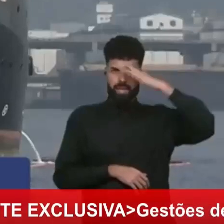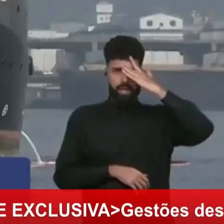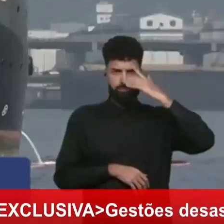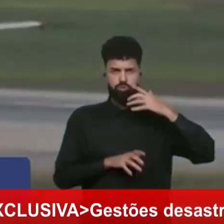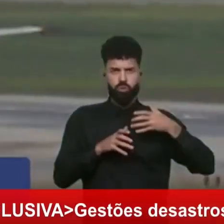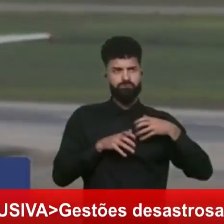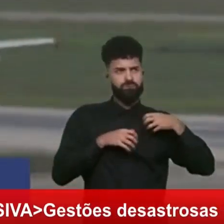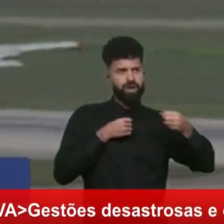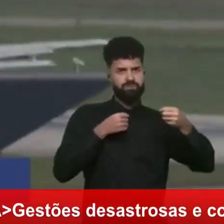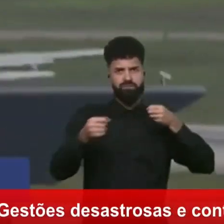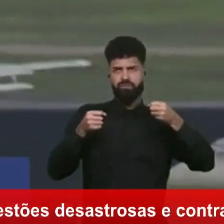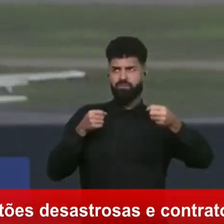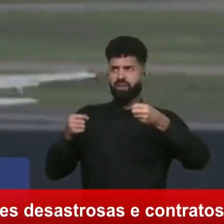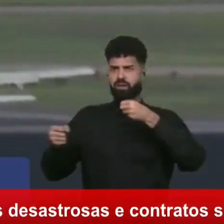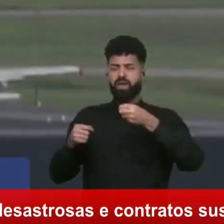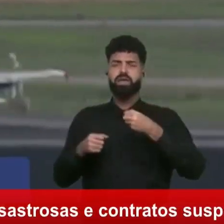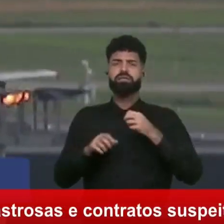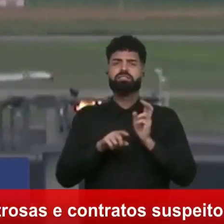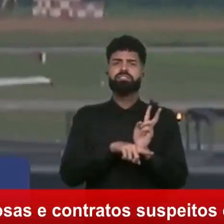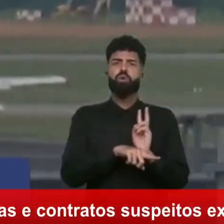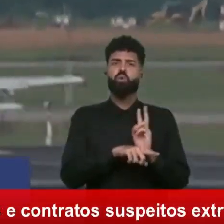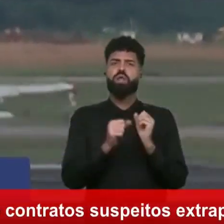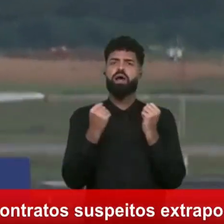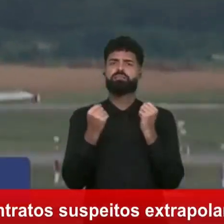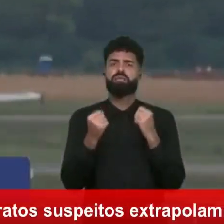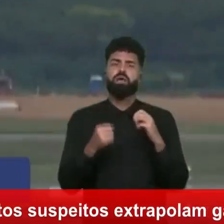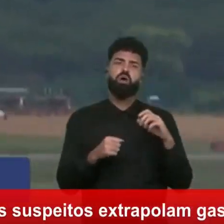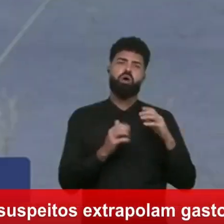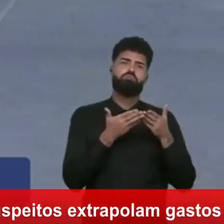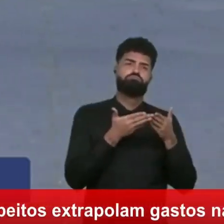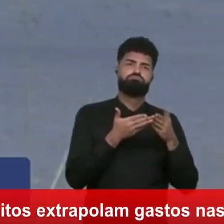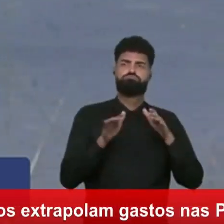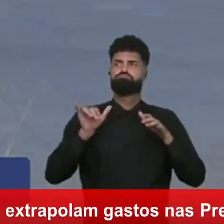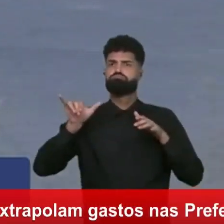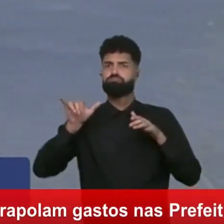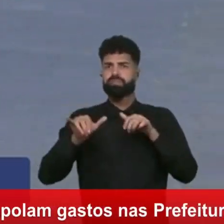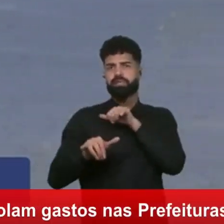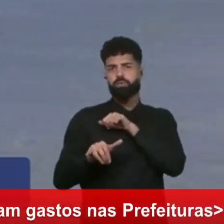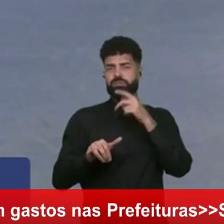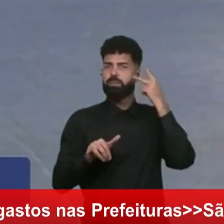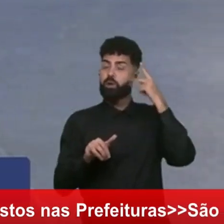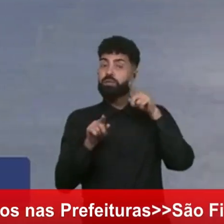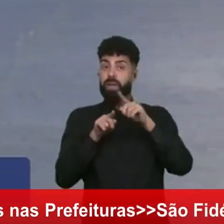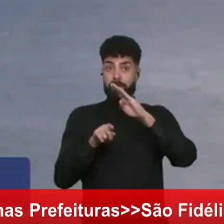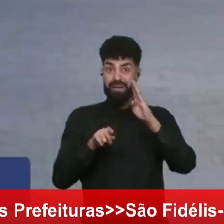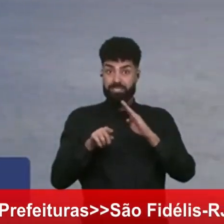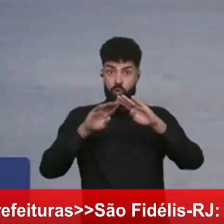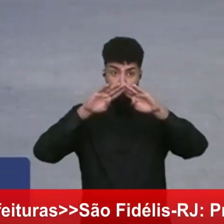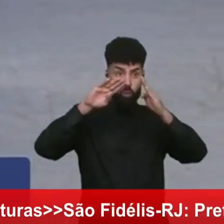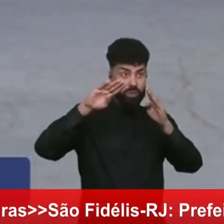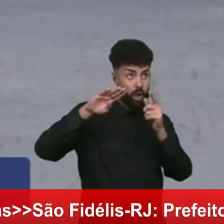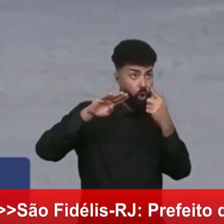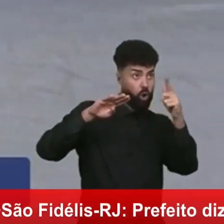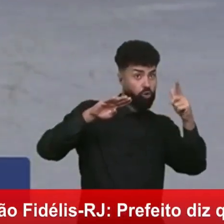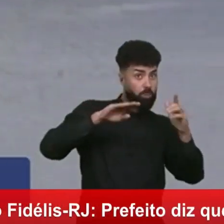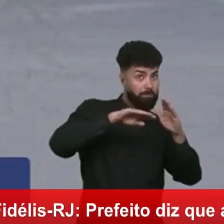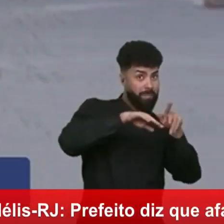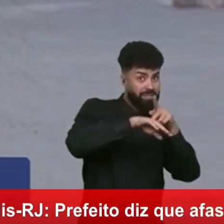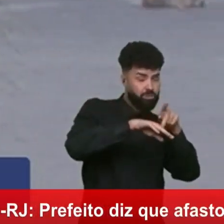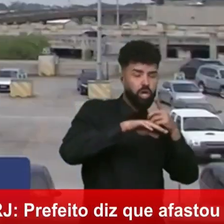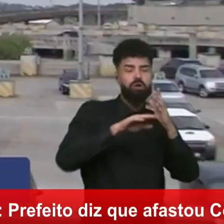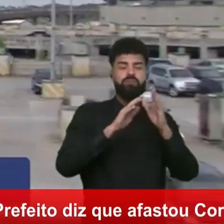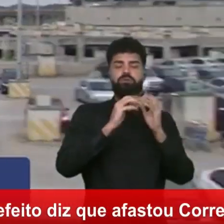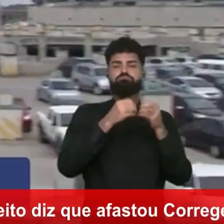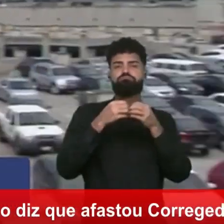em portos e aeroportos do Rio e de São Paulo, assim como em áreas de fronteira do Brasil com outros países, a partir da próxima